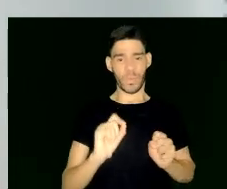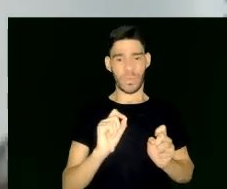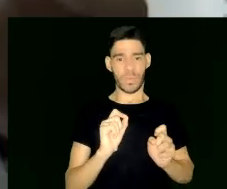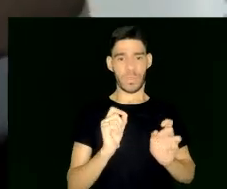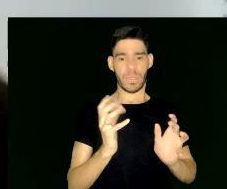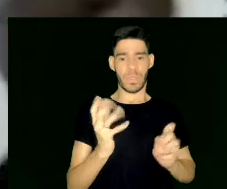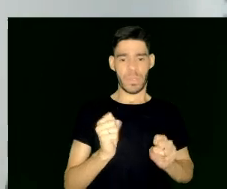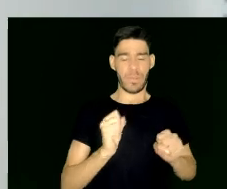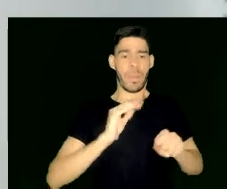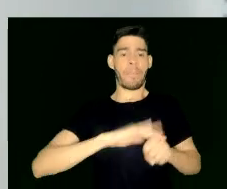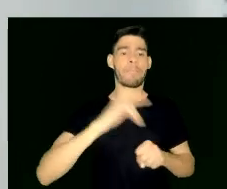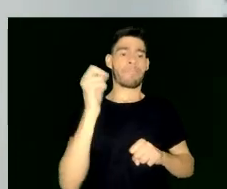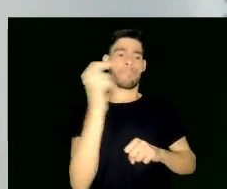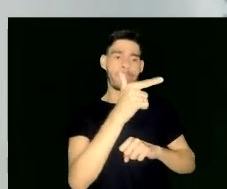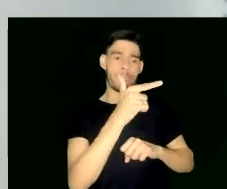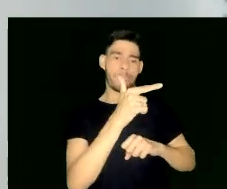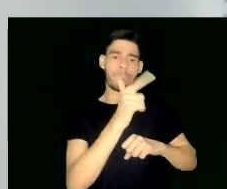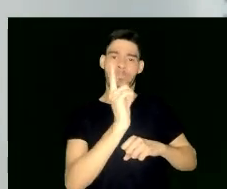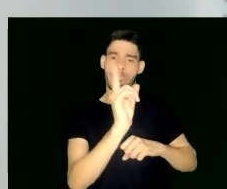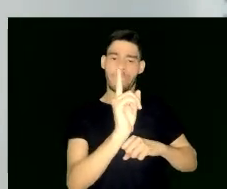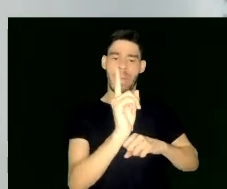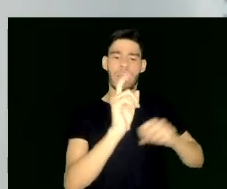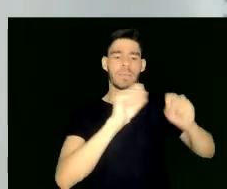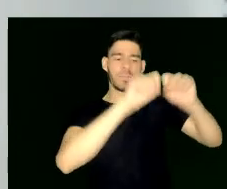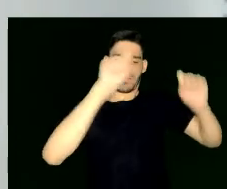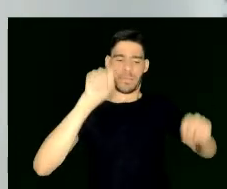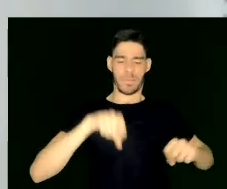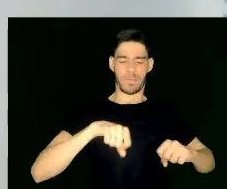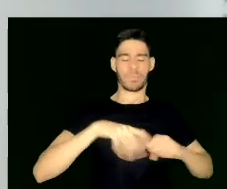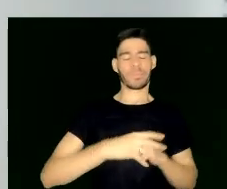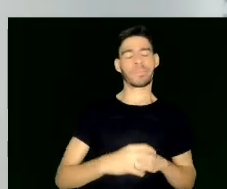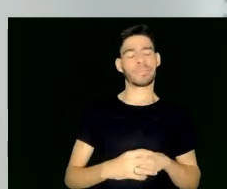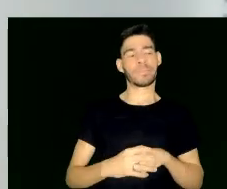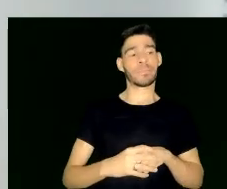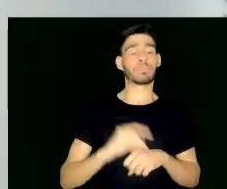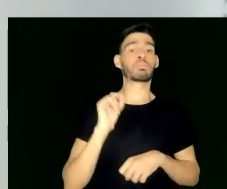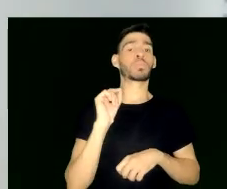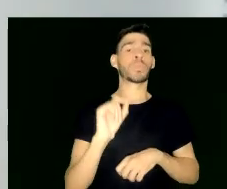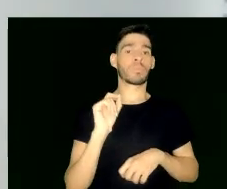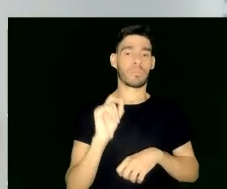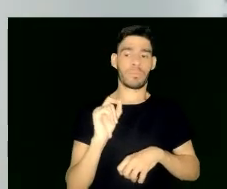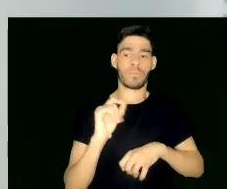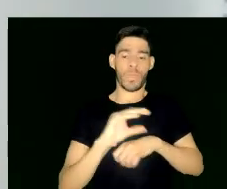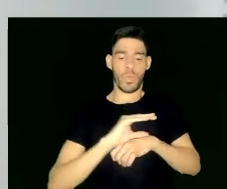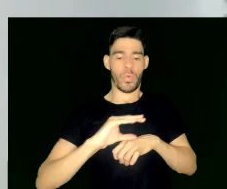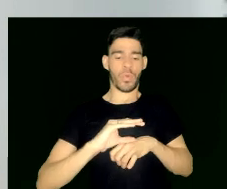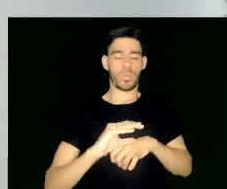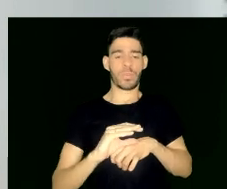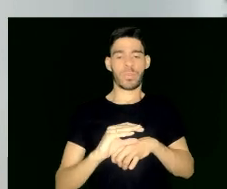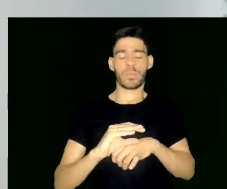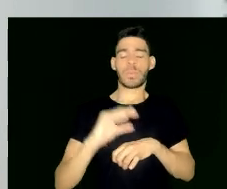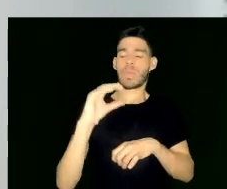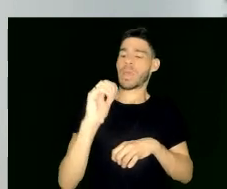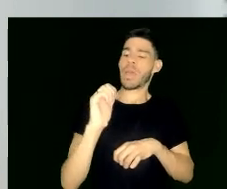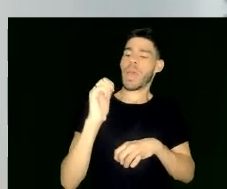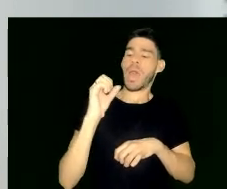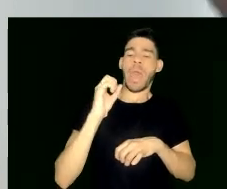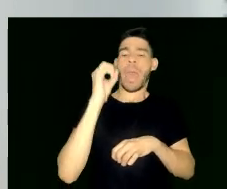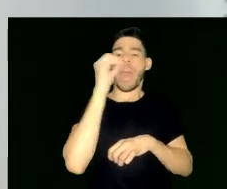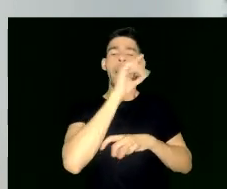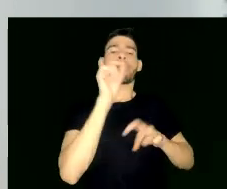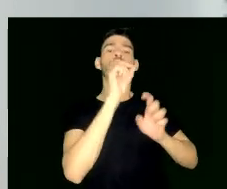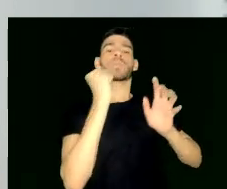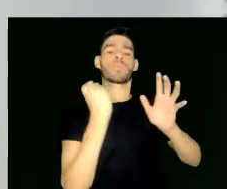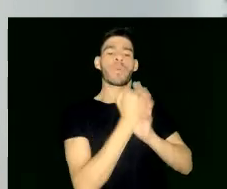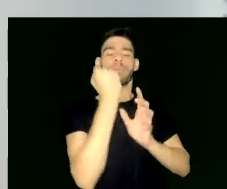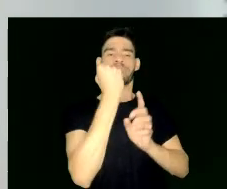significa, portanto, aceitar para além do limite do próprio sistema, que é o constitucionalismo abusivo. O constitucionalismo